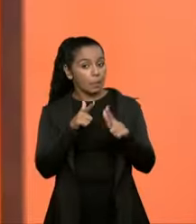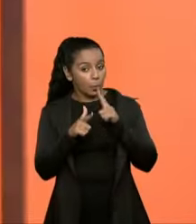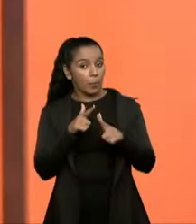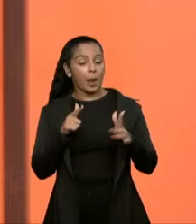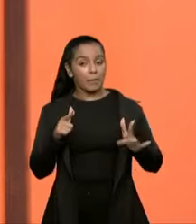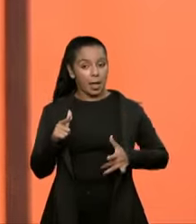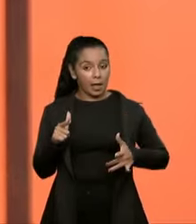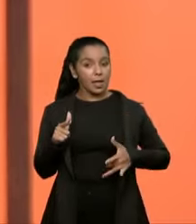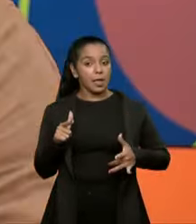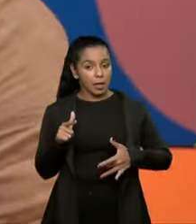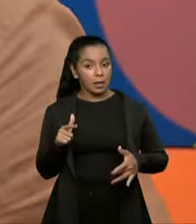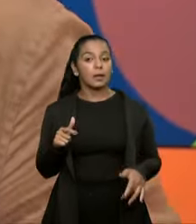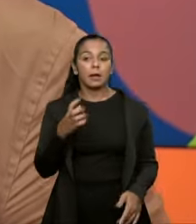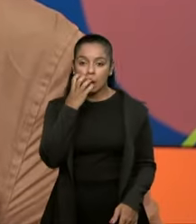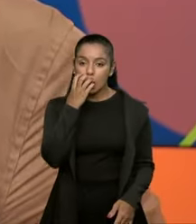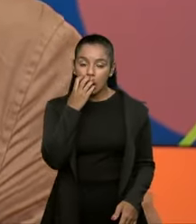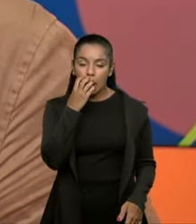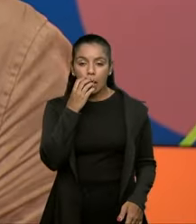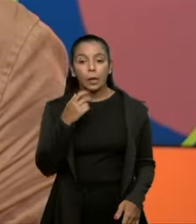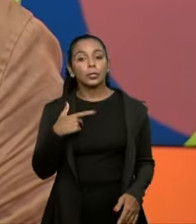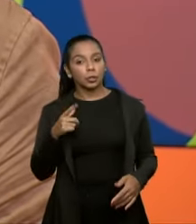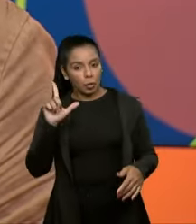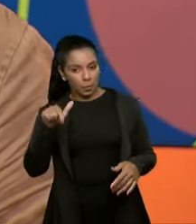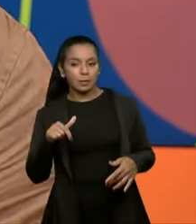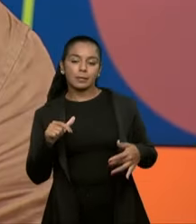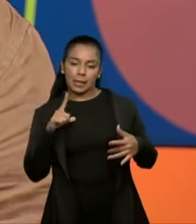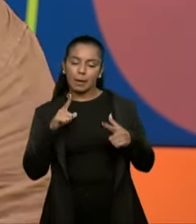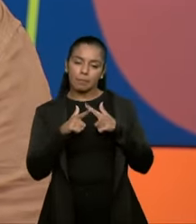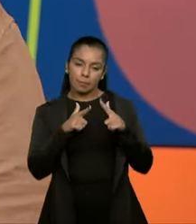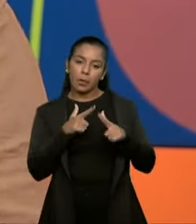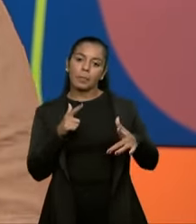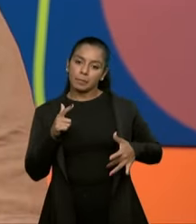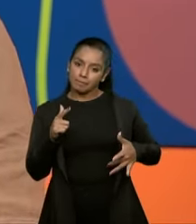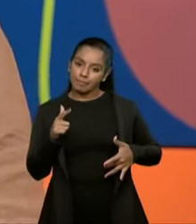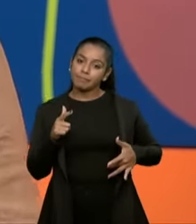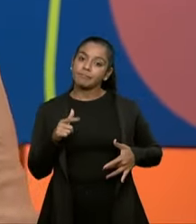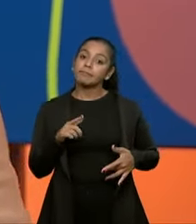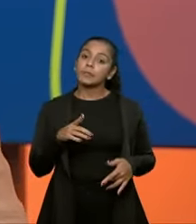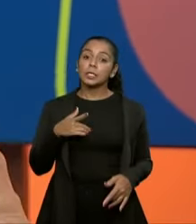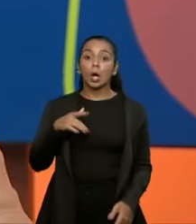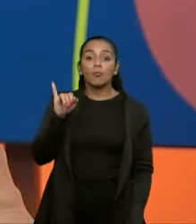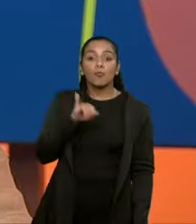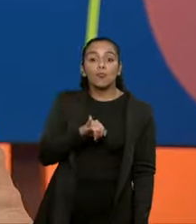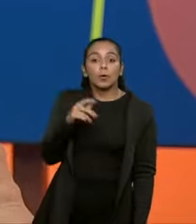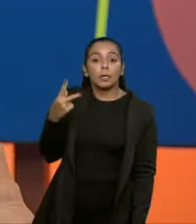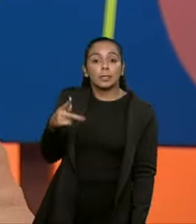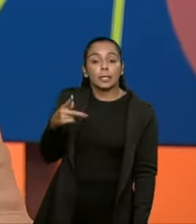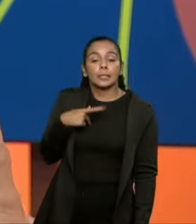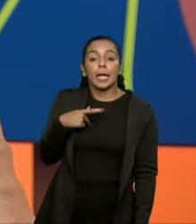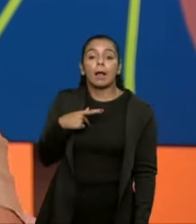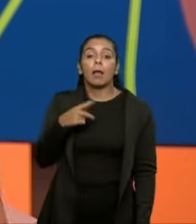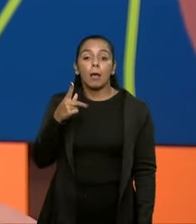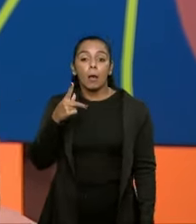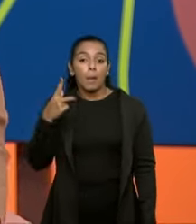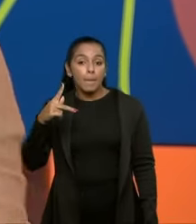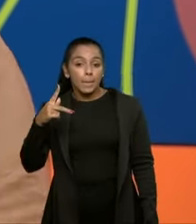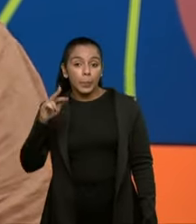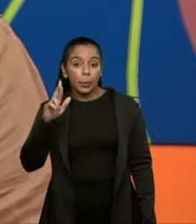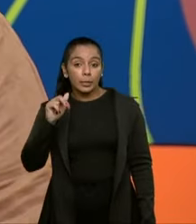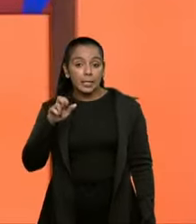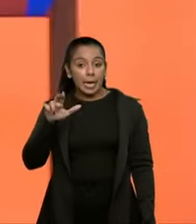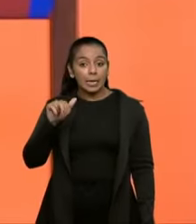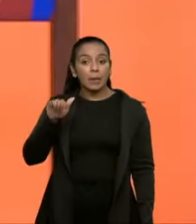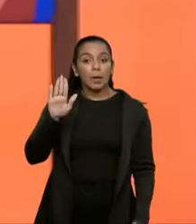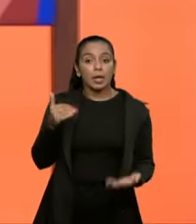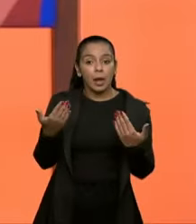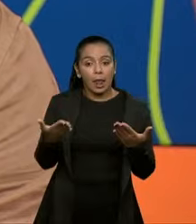mas cachorro. Tem problema renal. Não, cachorro também. Mas cachorro minha é renal, que é a mais velha, a favorita. Uhum. Então a dieta dela usa um tipo de é proteína mais leve. Usa e aí você sardinha. Cozinha pra